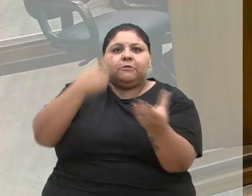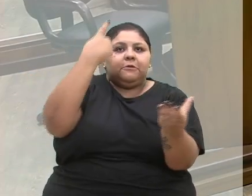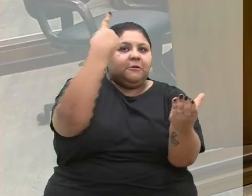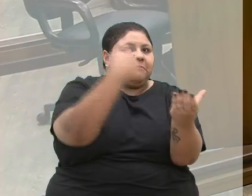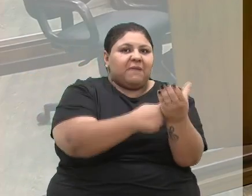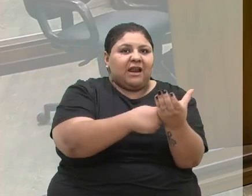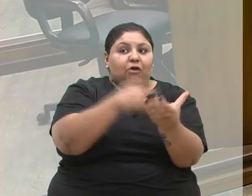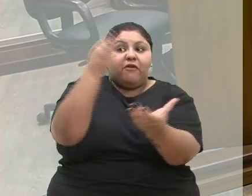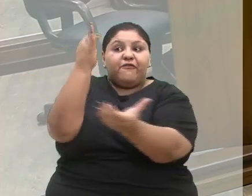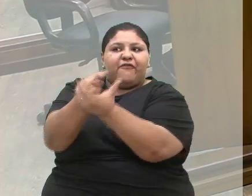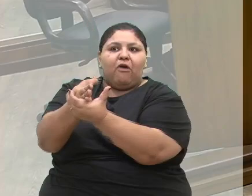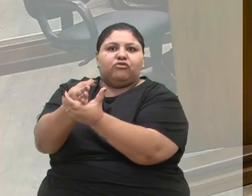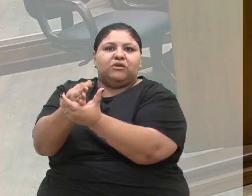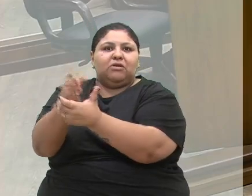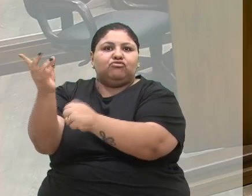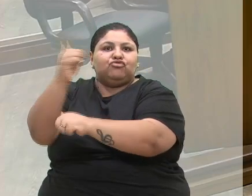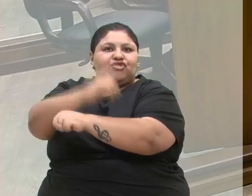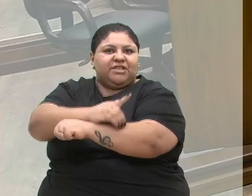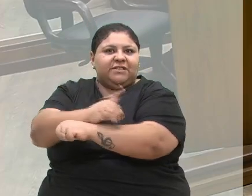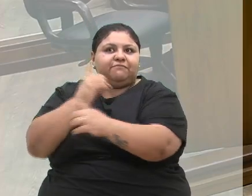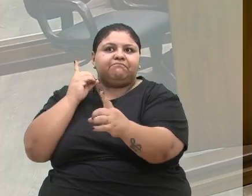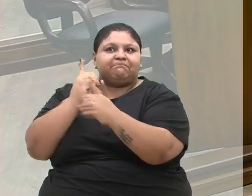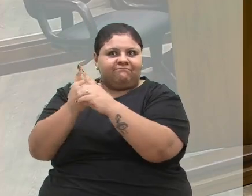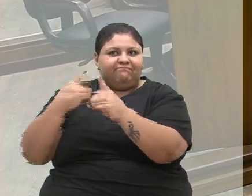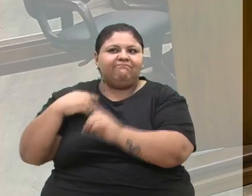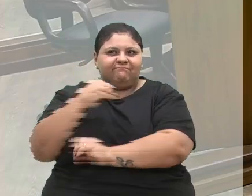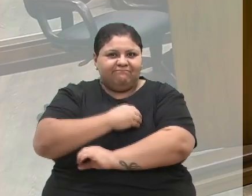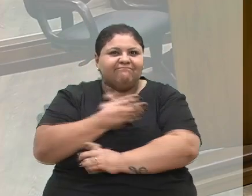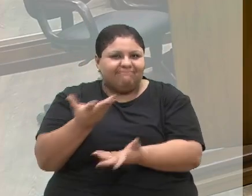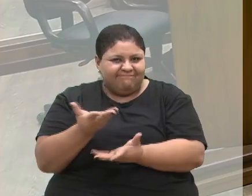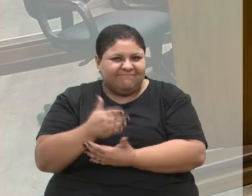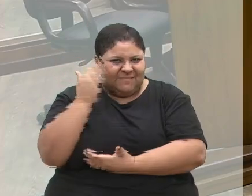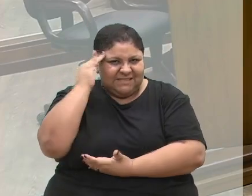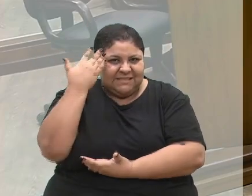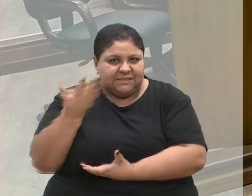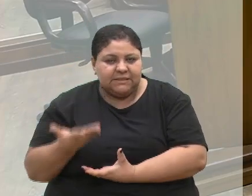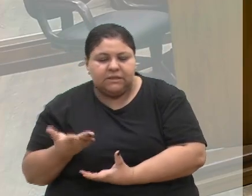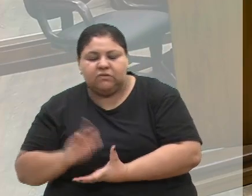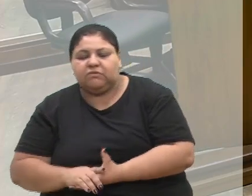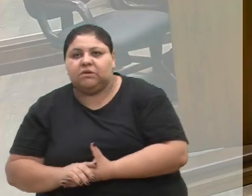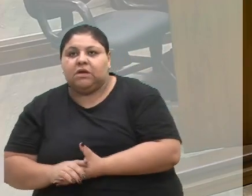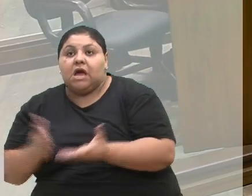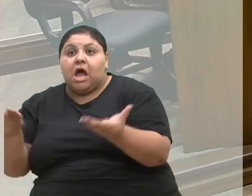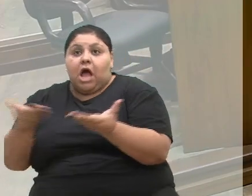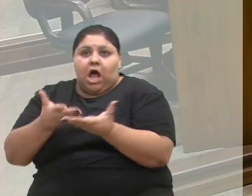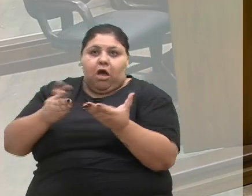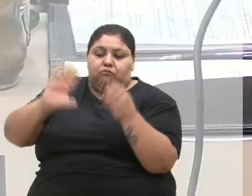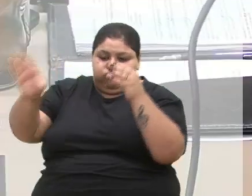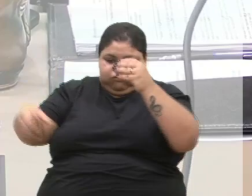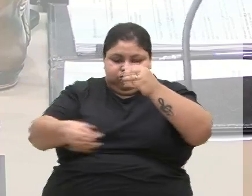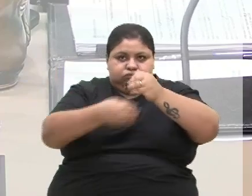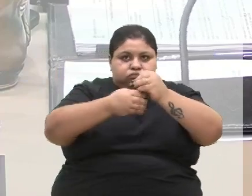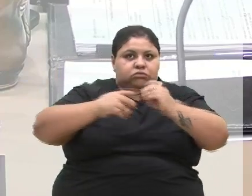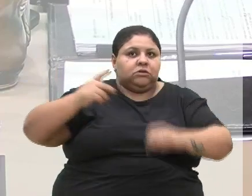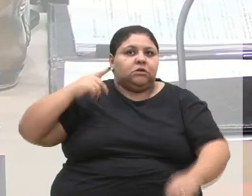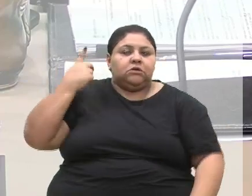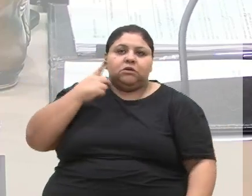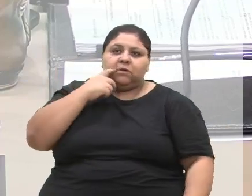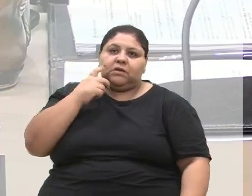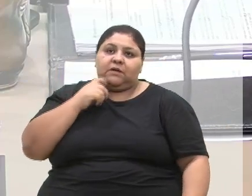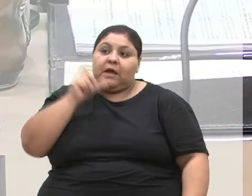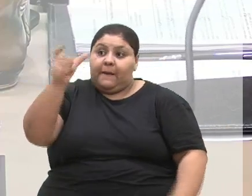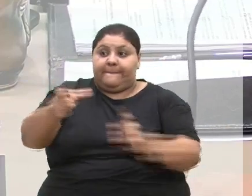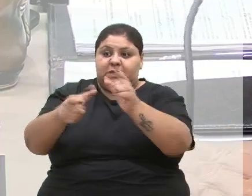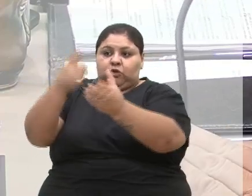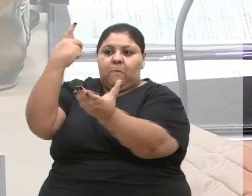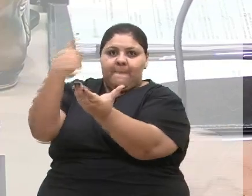não vão, tá? E a questão toda é a seguinte, até queria aqui pegar um gancho com a vereadora Rose. A pessoa, quando